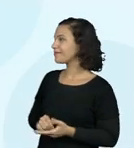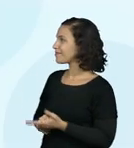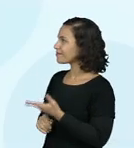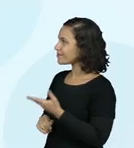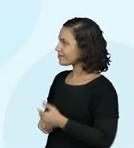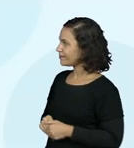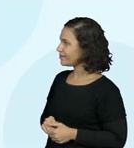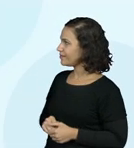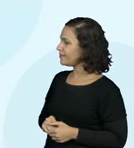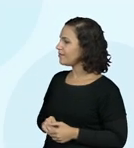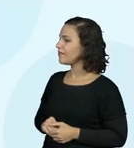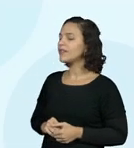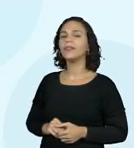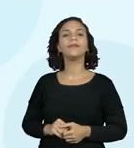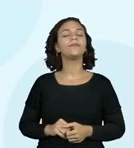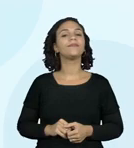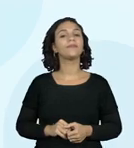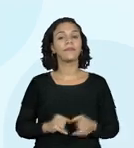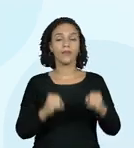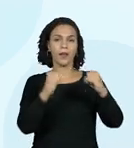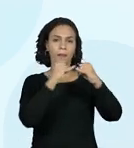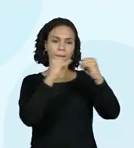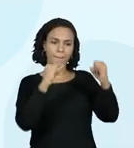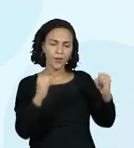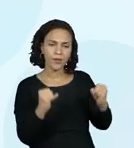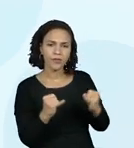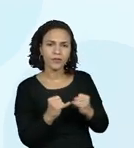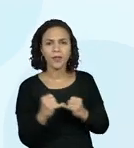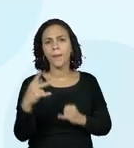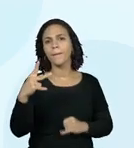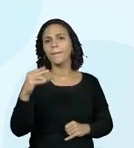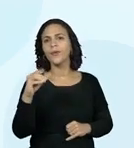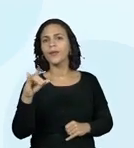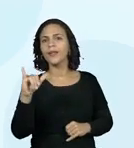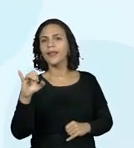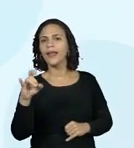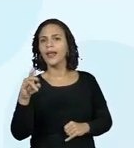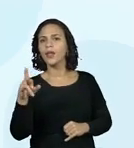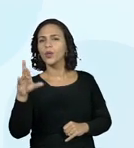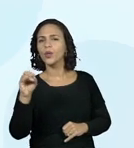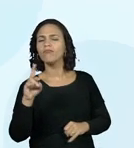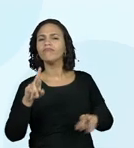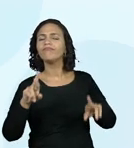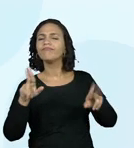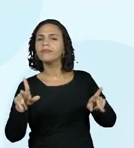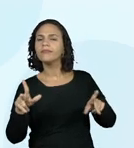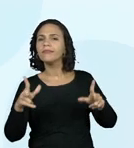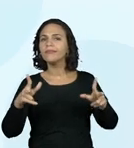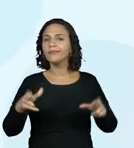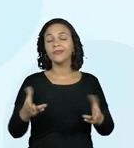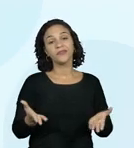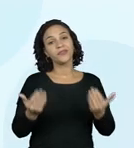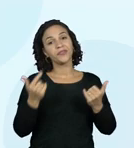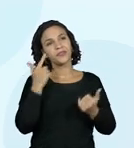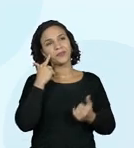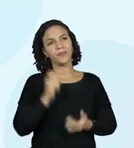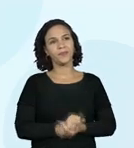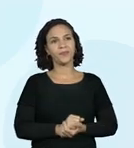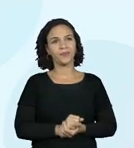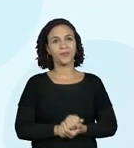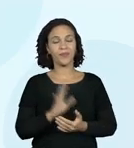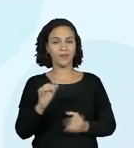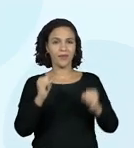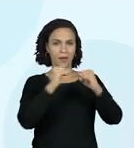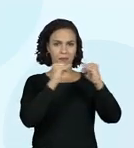Qual a diferença entre polígonos e poliedros? Vamos lá? Vamos lá, pessoal no chat. Polígonos